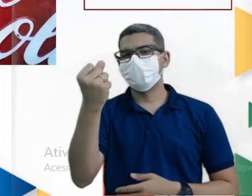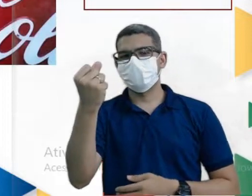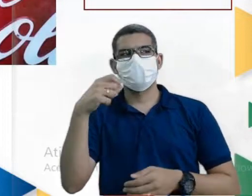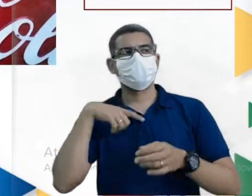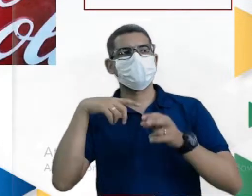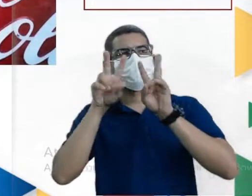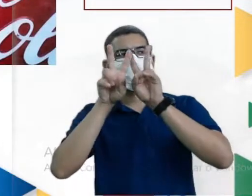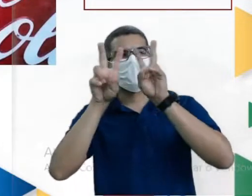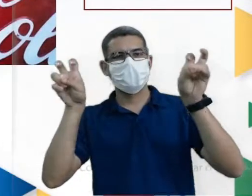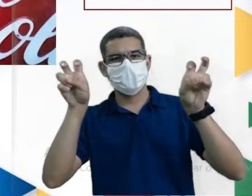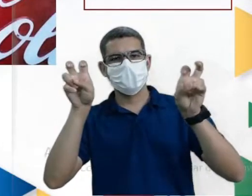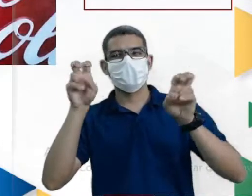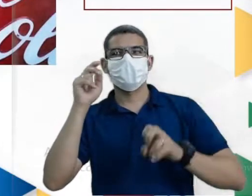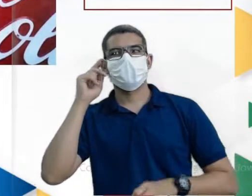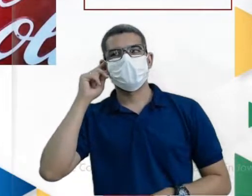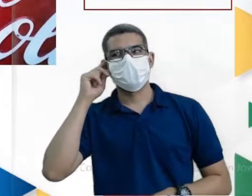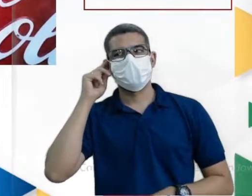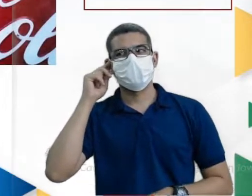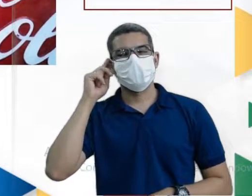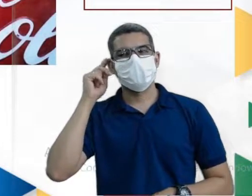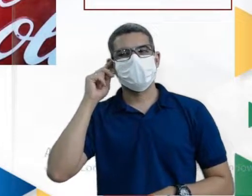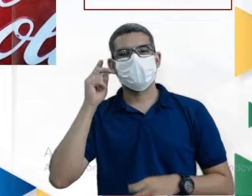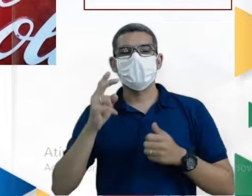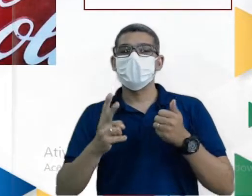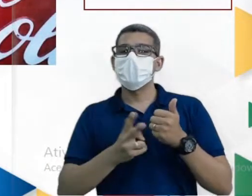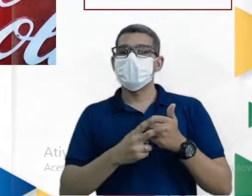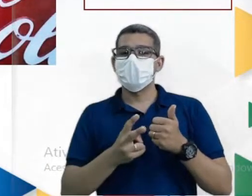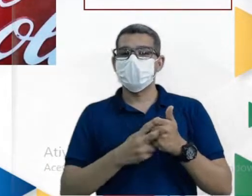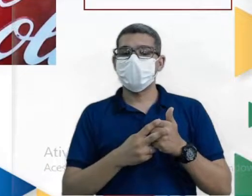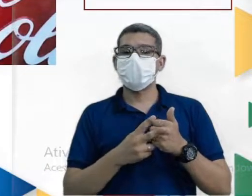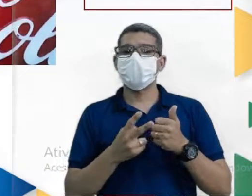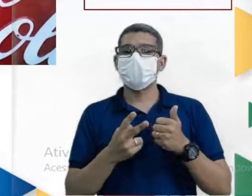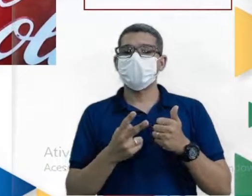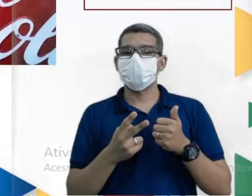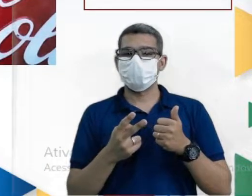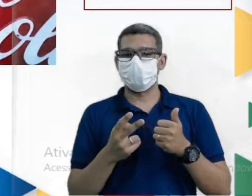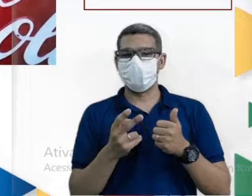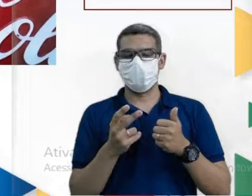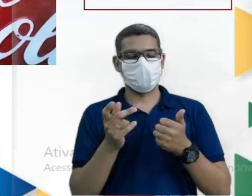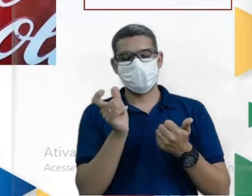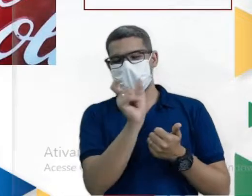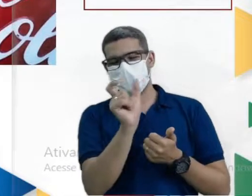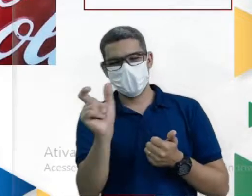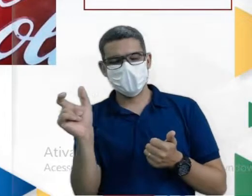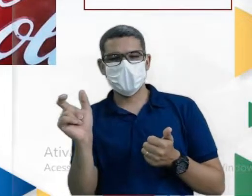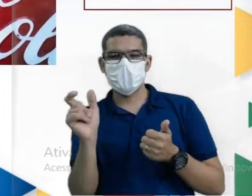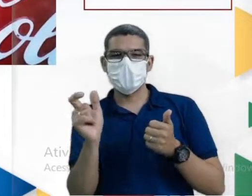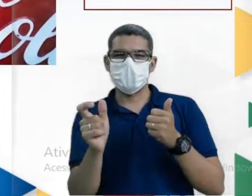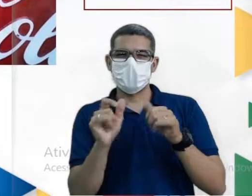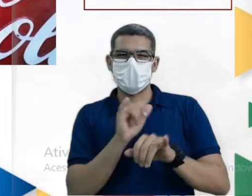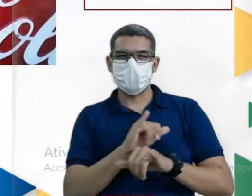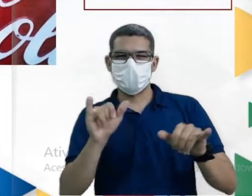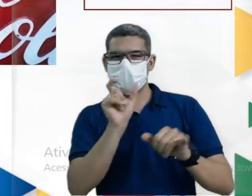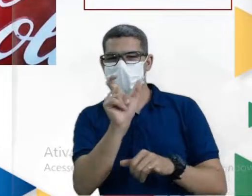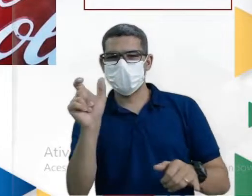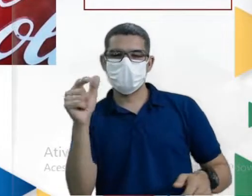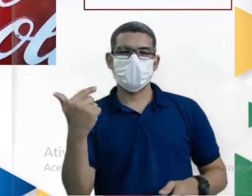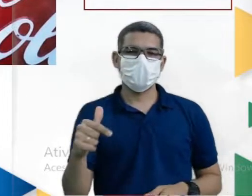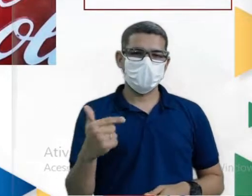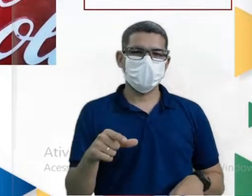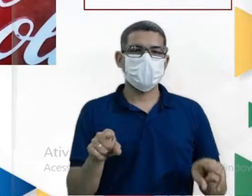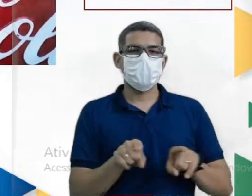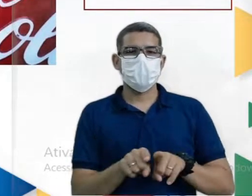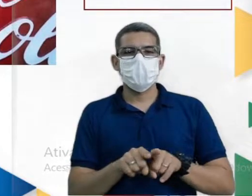title, Non-Verbal Language, a linguagem não verbal, pode ser todo esse conjunto aí de cores, por exemplo, e o